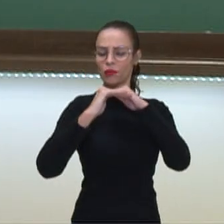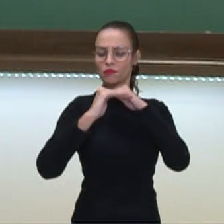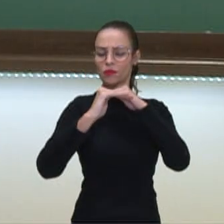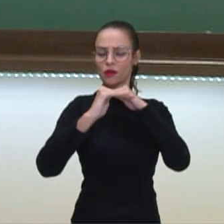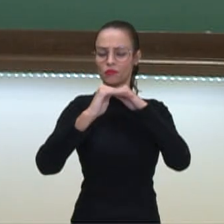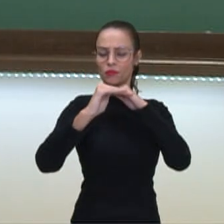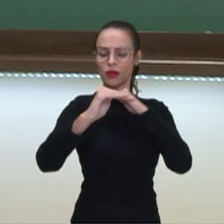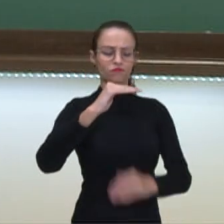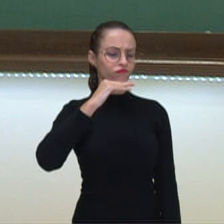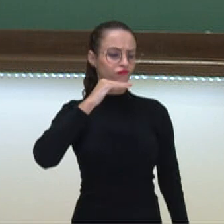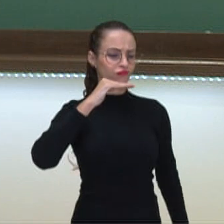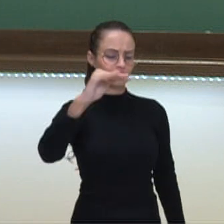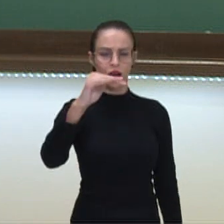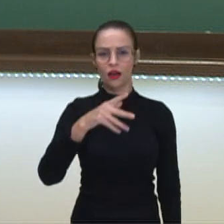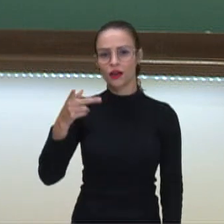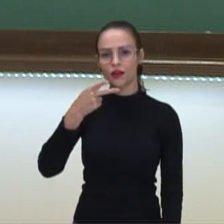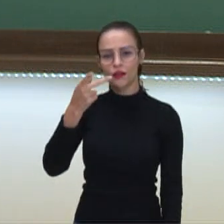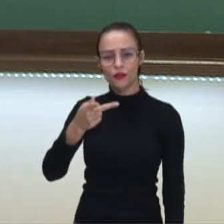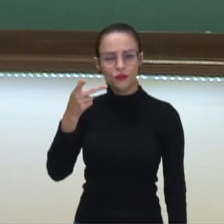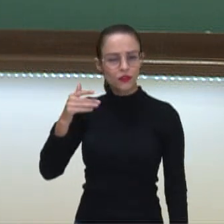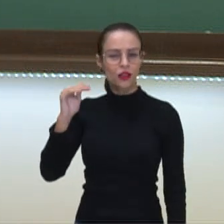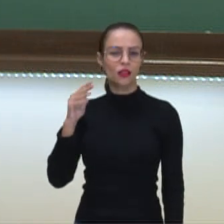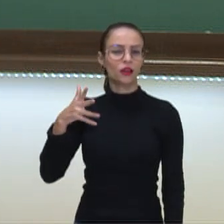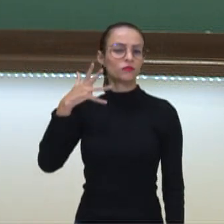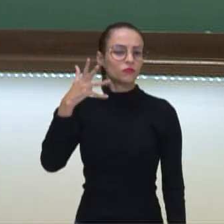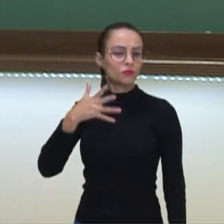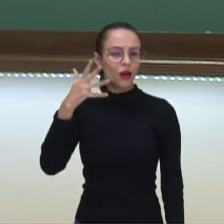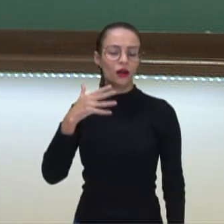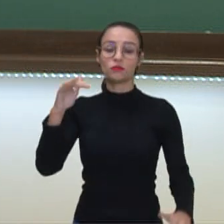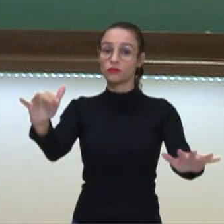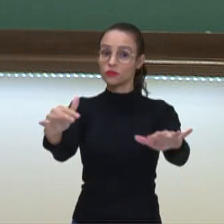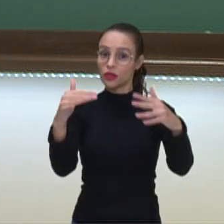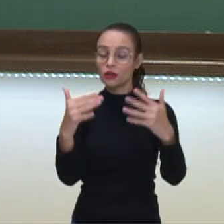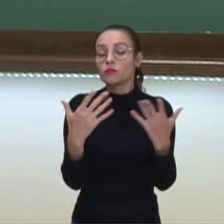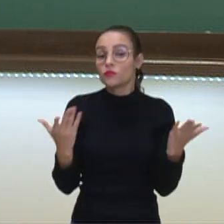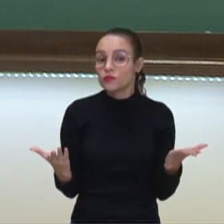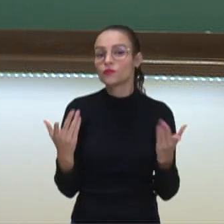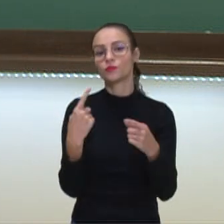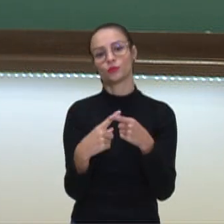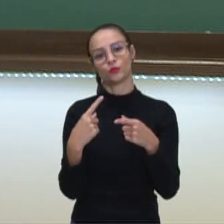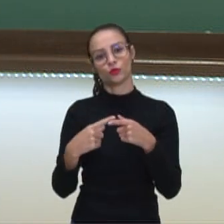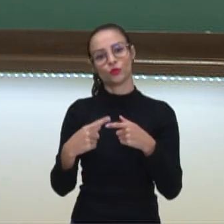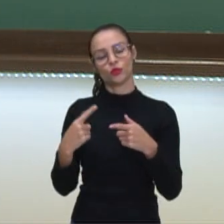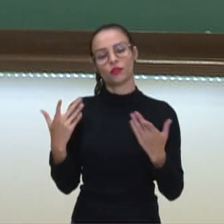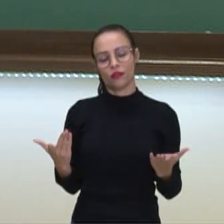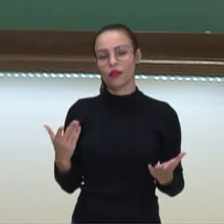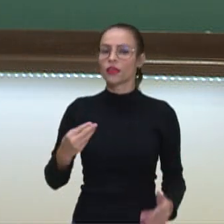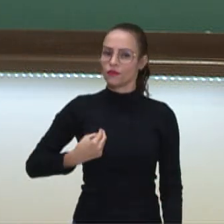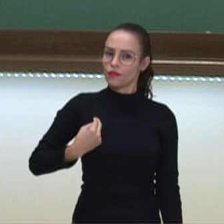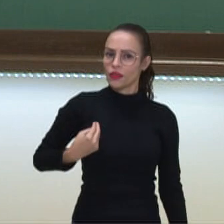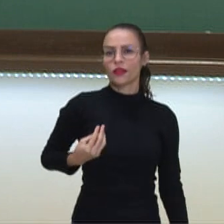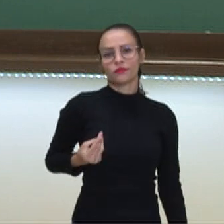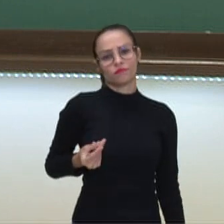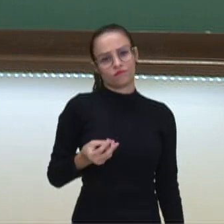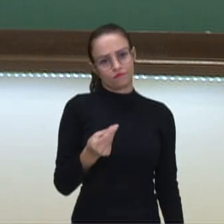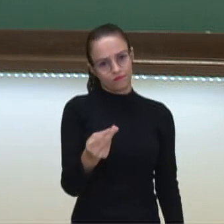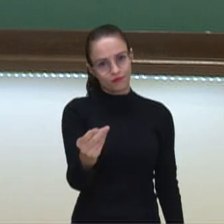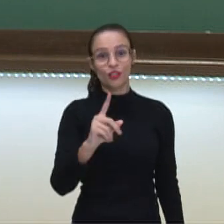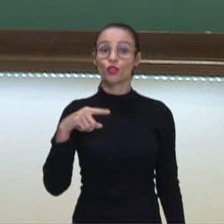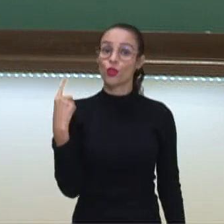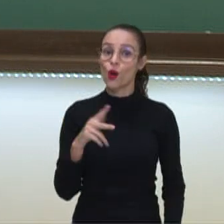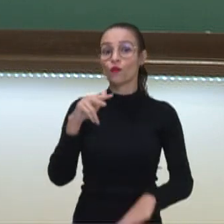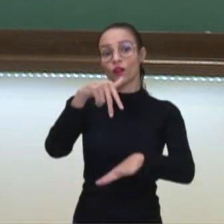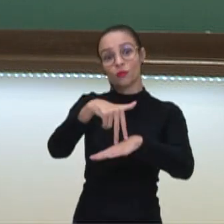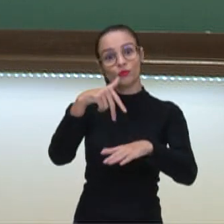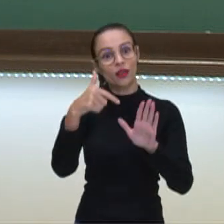gente precisa desenvolver essa arte de falar em público, afinal de contas, ao longo da nossa vida nós vamos apresentar